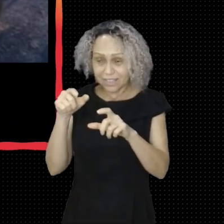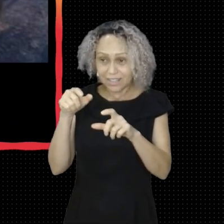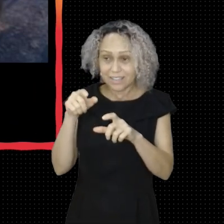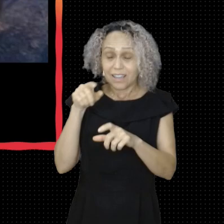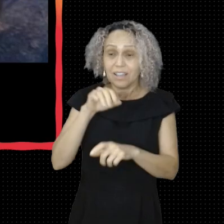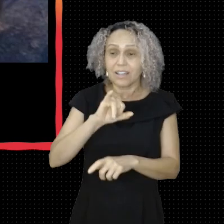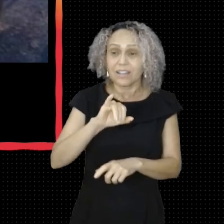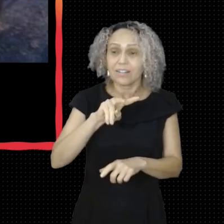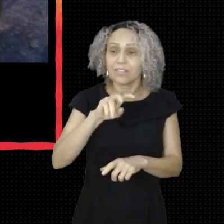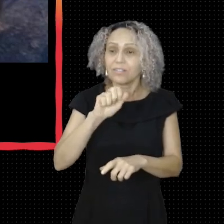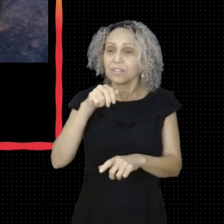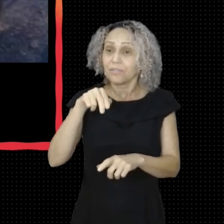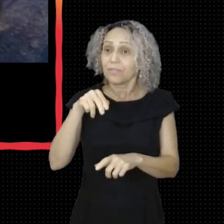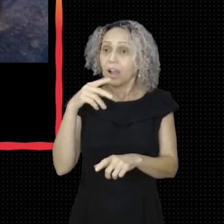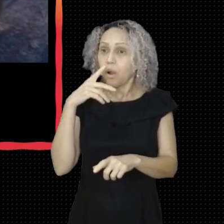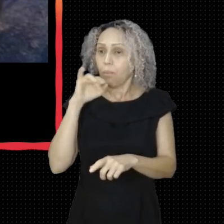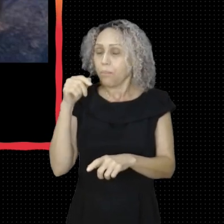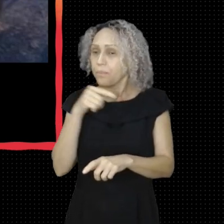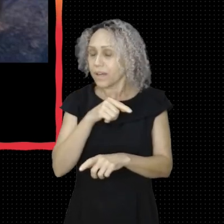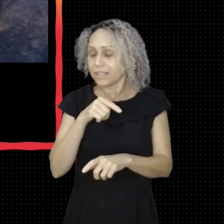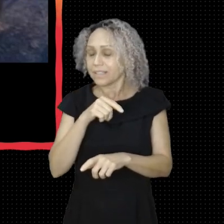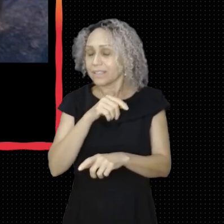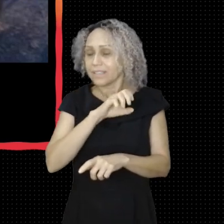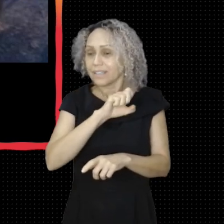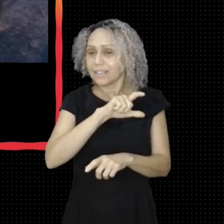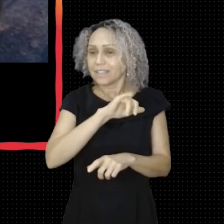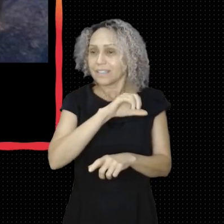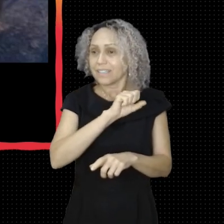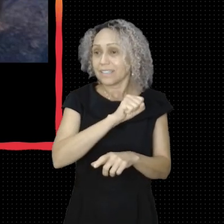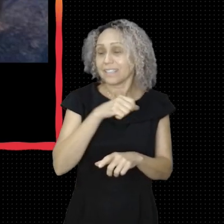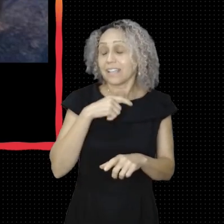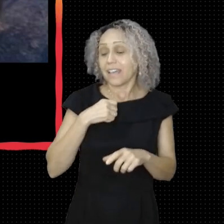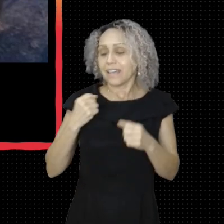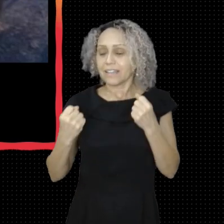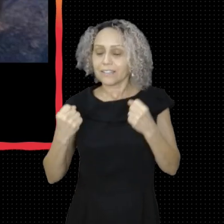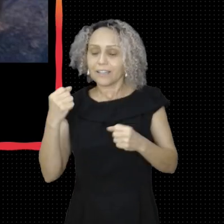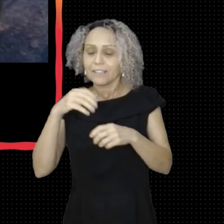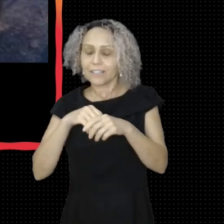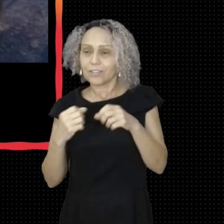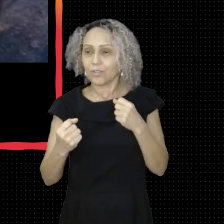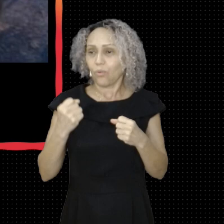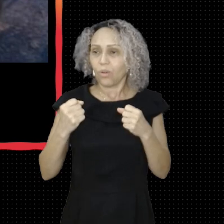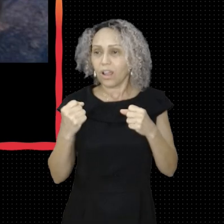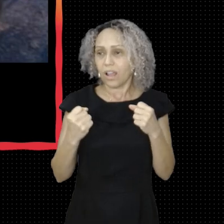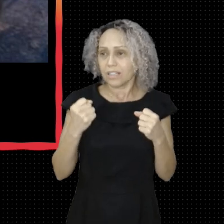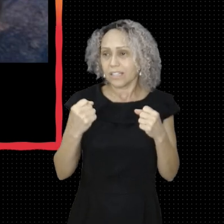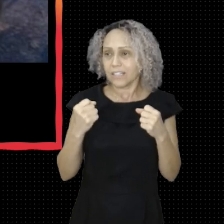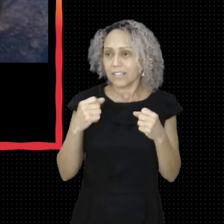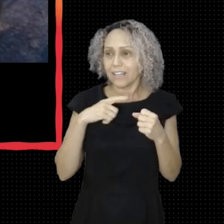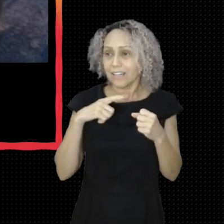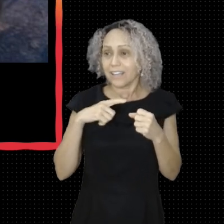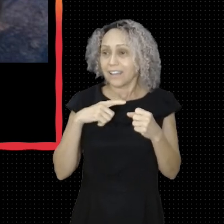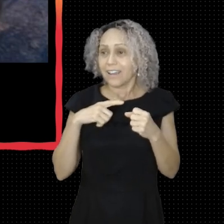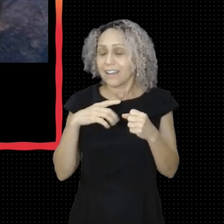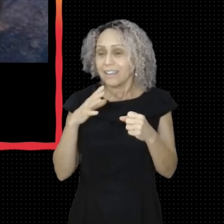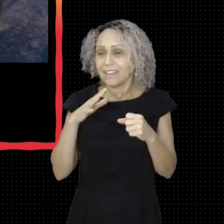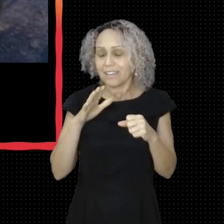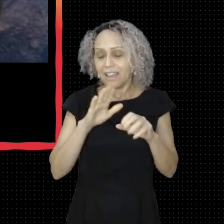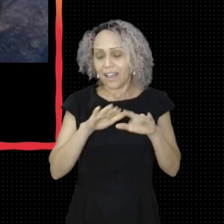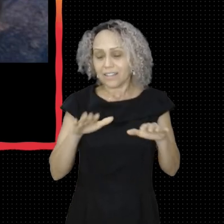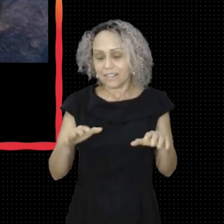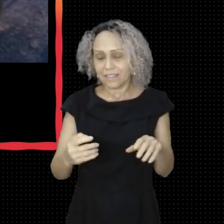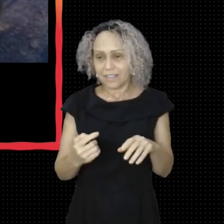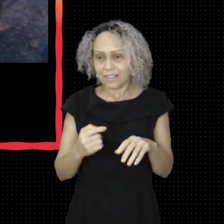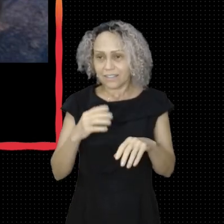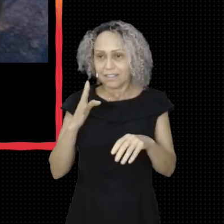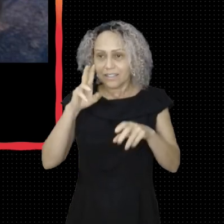ao Lula, claro. Detalhe é que os filhos estão no banco de trás e da parte de trás do carro está saindo um bandeirão vermelho escrito